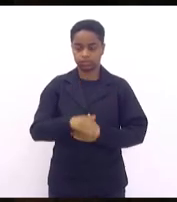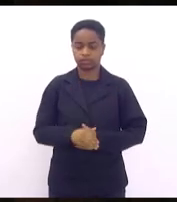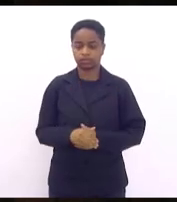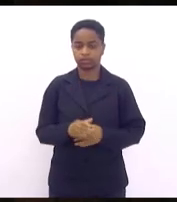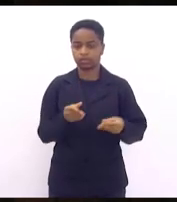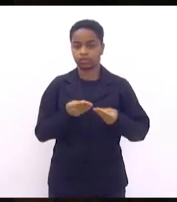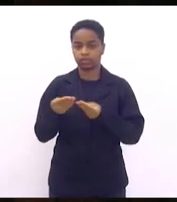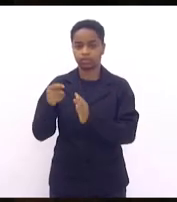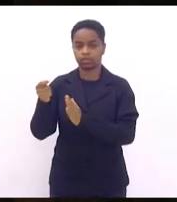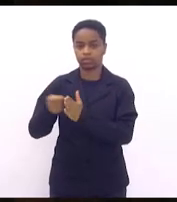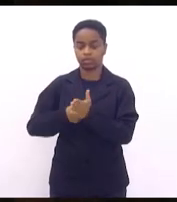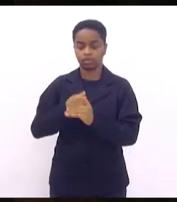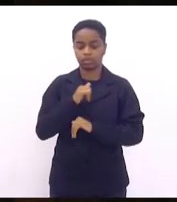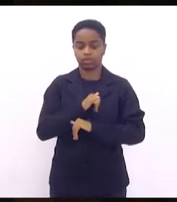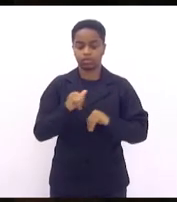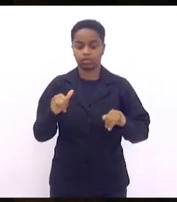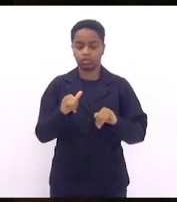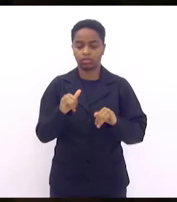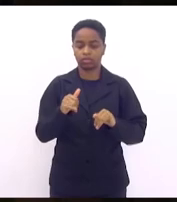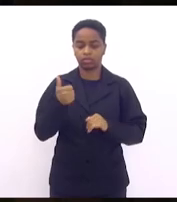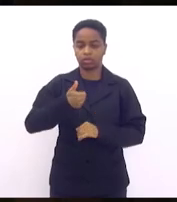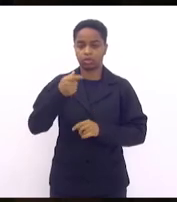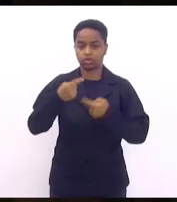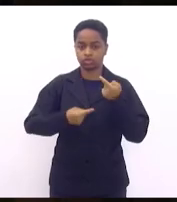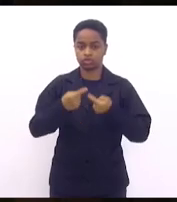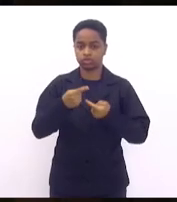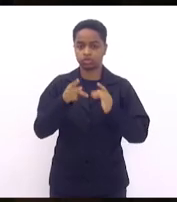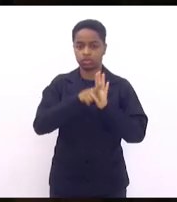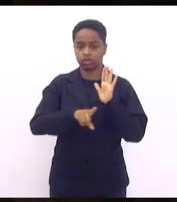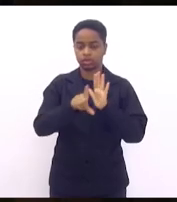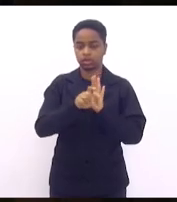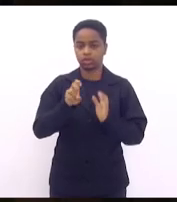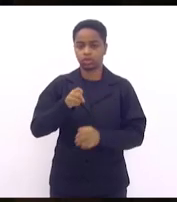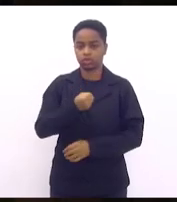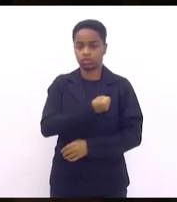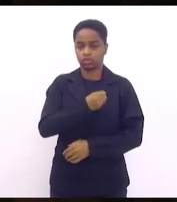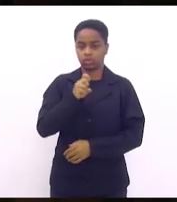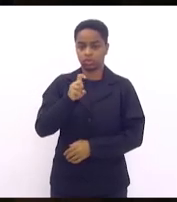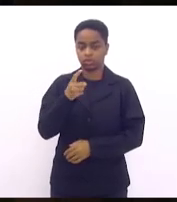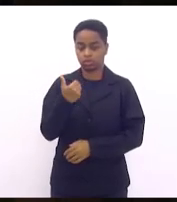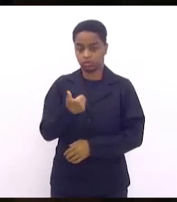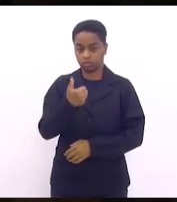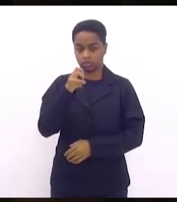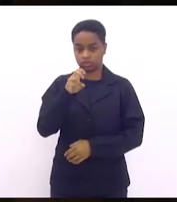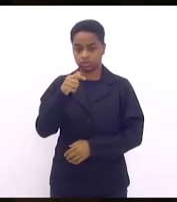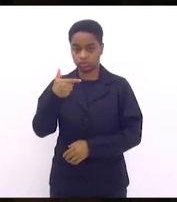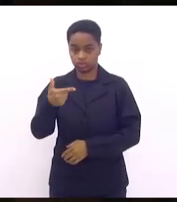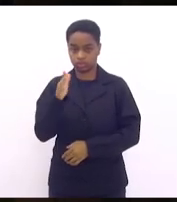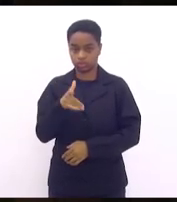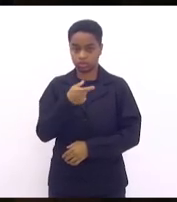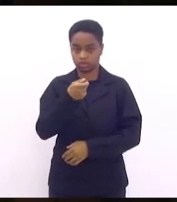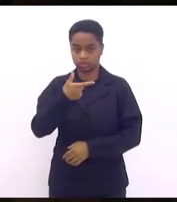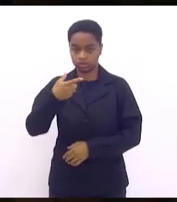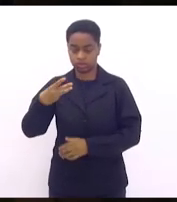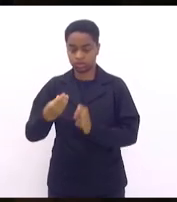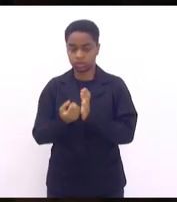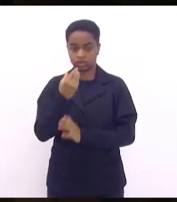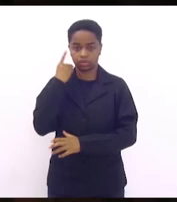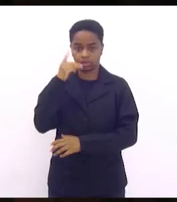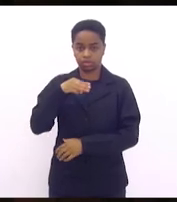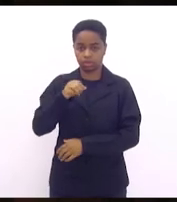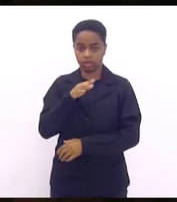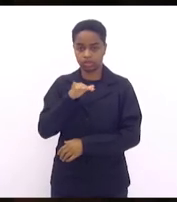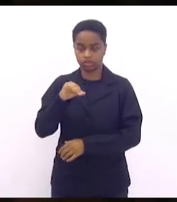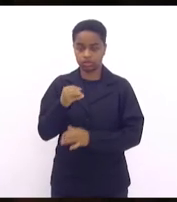vai a autógrafo. Anuncio. Em primeira discussão, projeto de lei número 152, de 23, de autoria do deputado Márcio Canella, que cria o